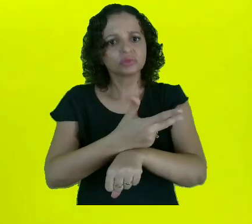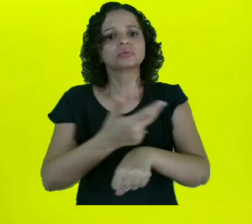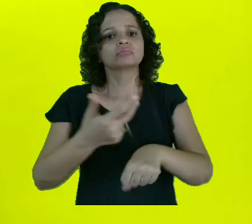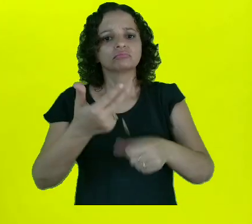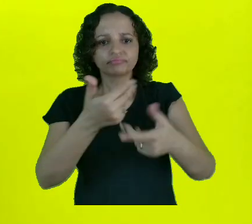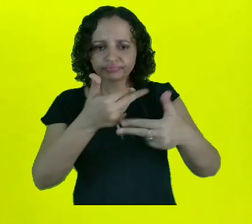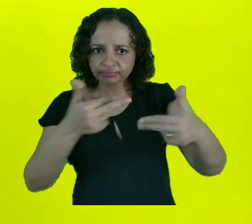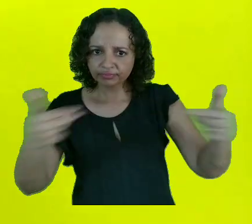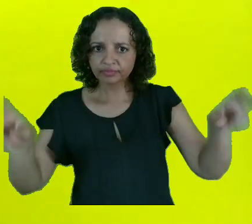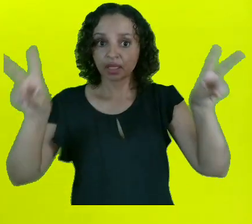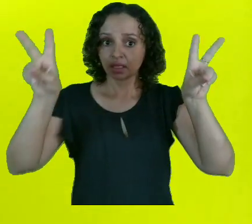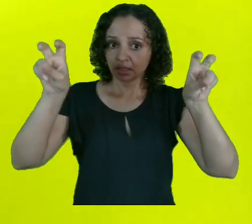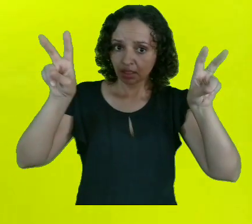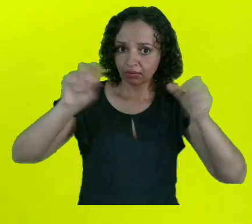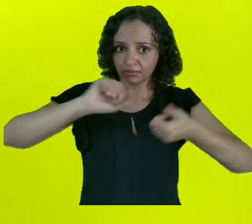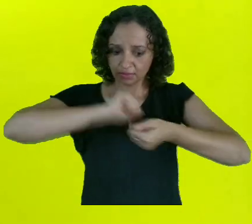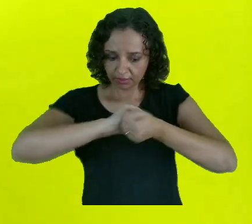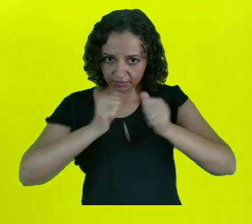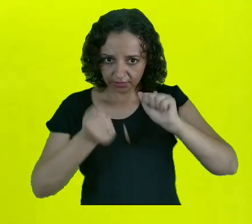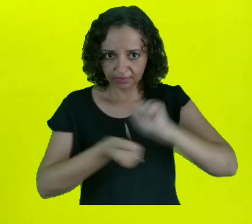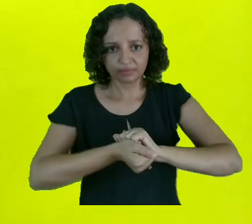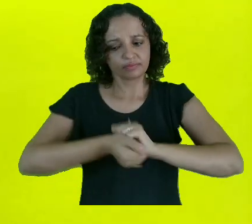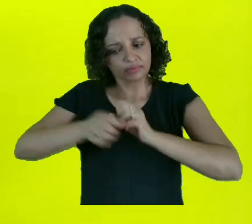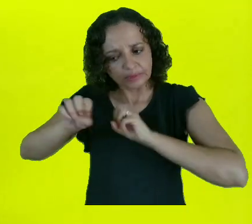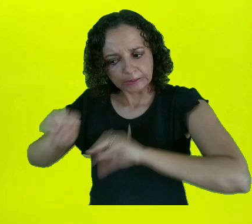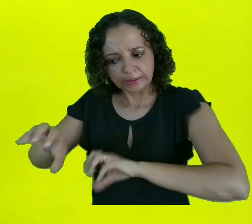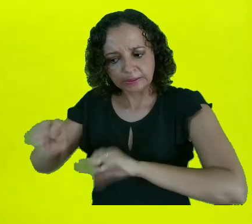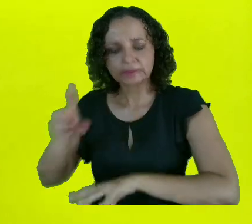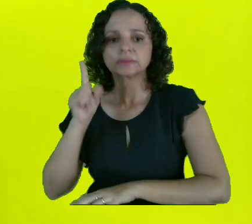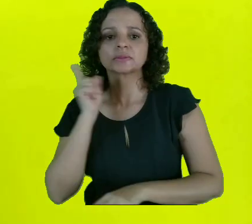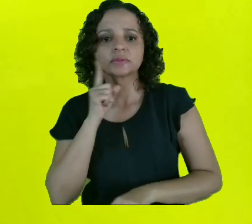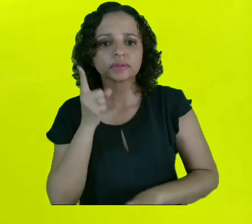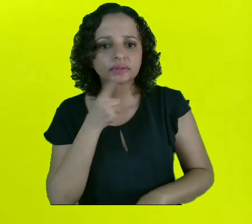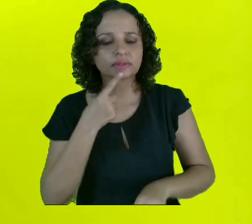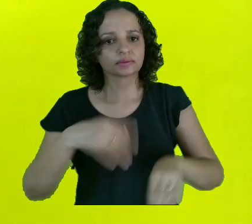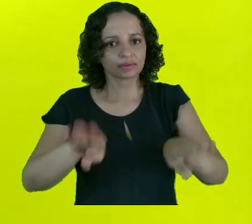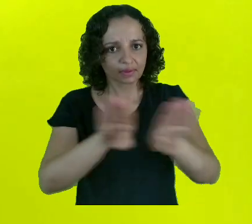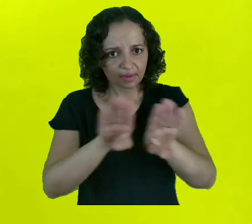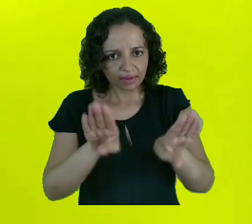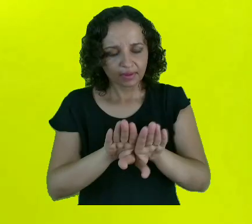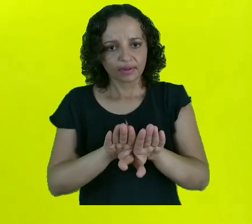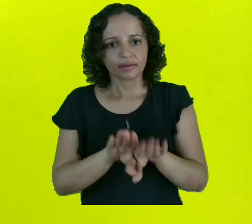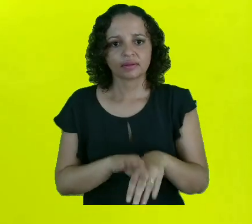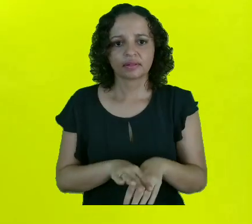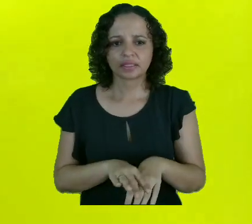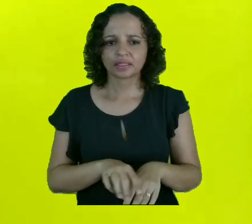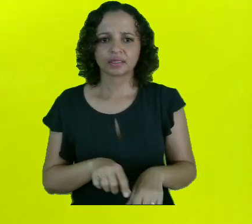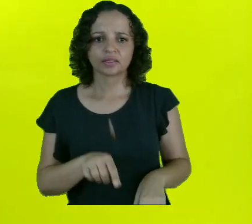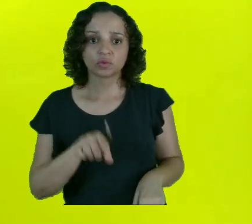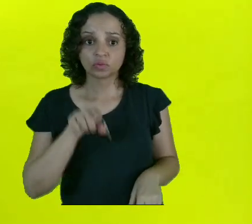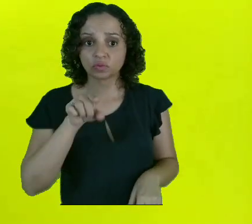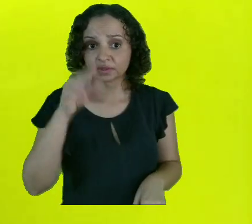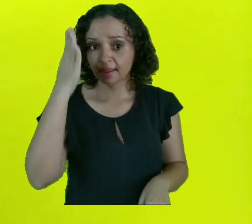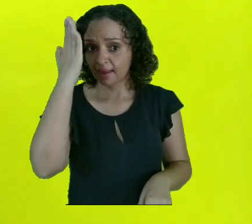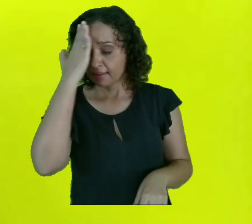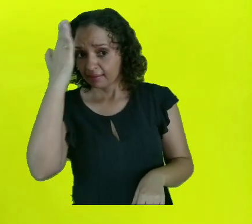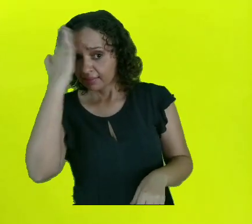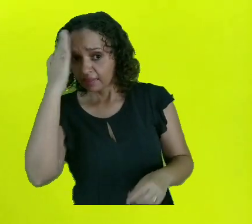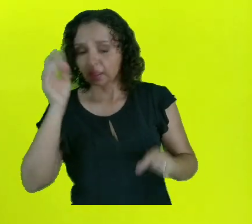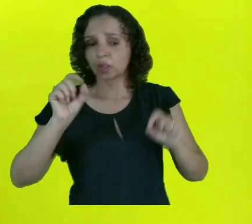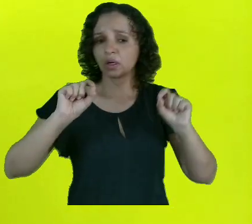sobre o ensino, sobre a adaptação curricular para o aluno surdo. E essa questão de você